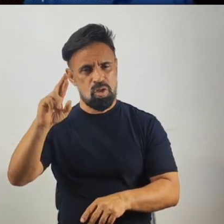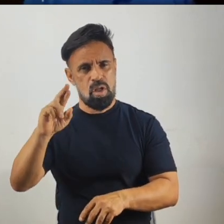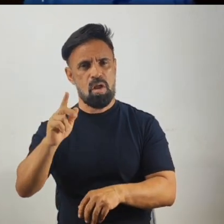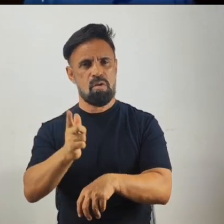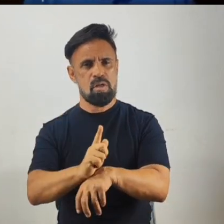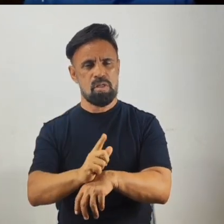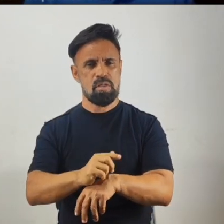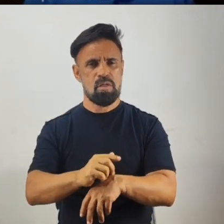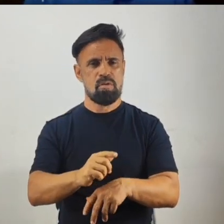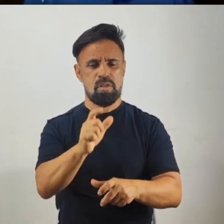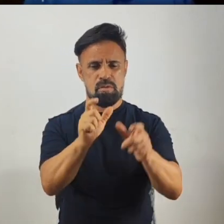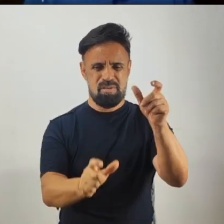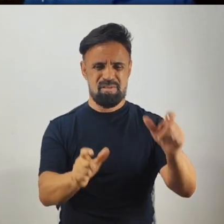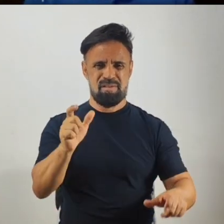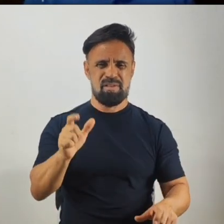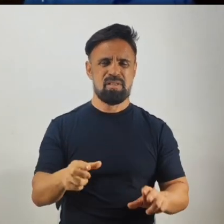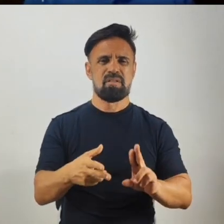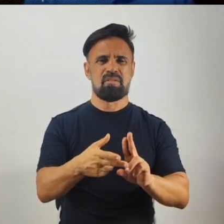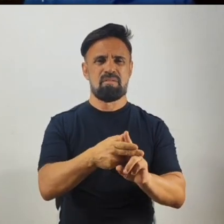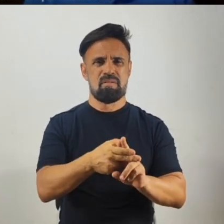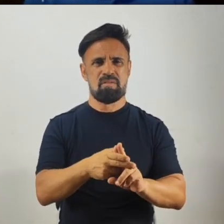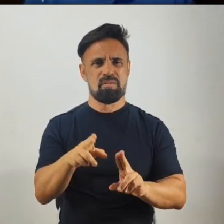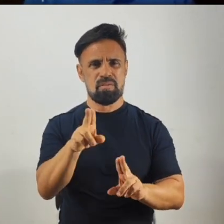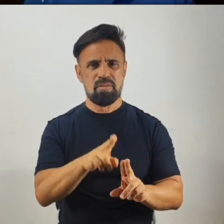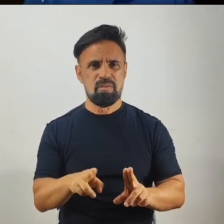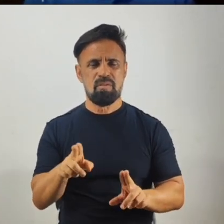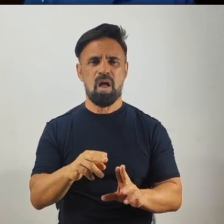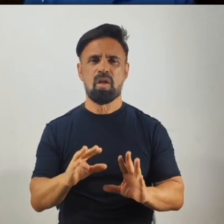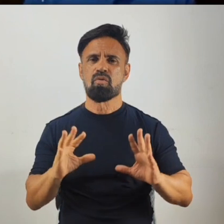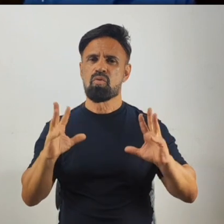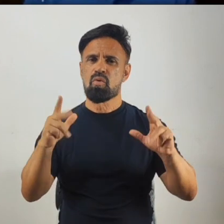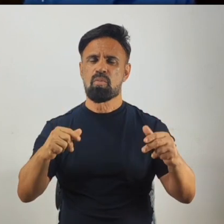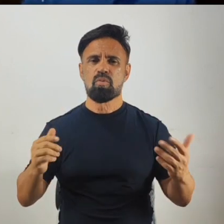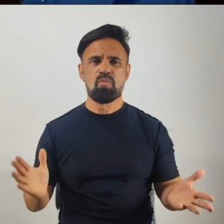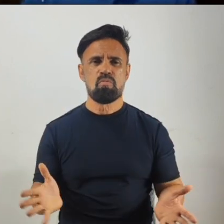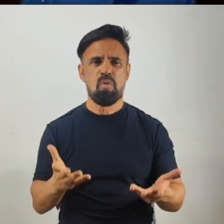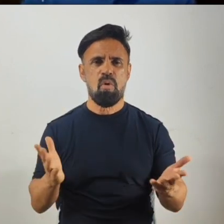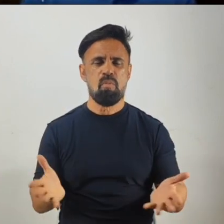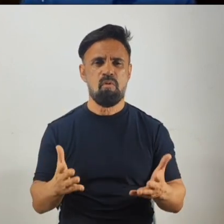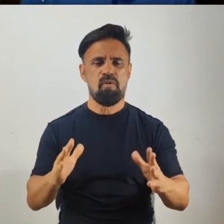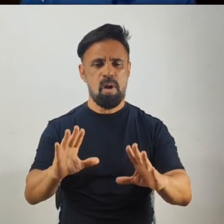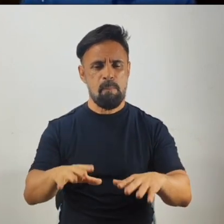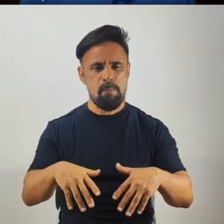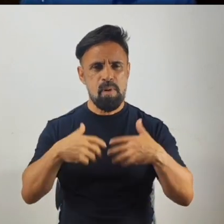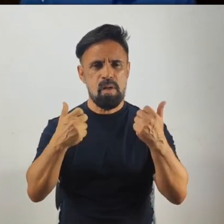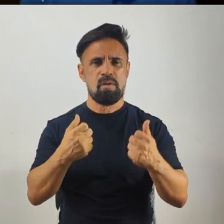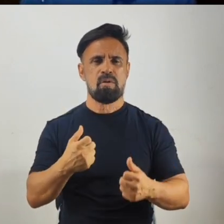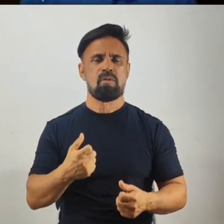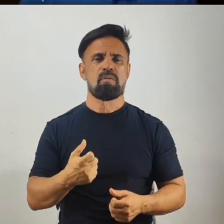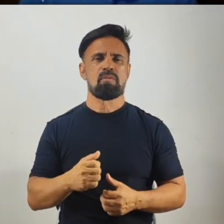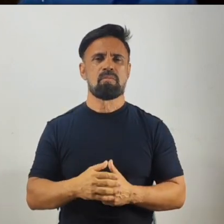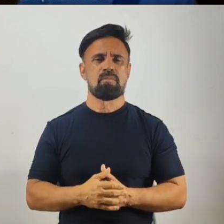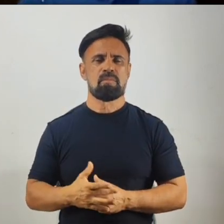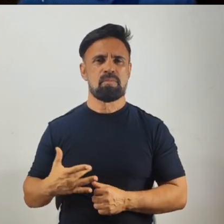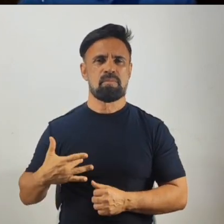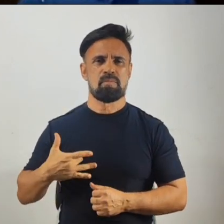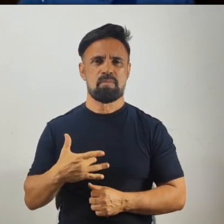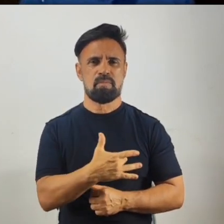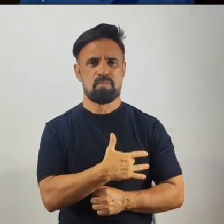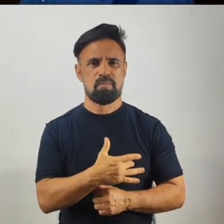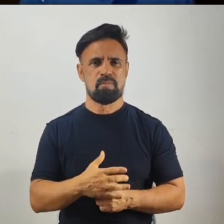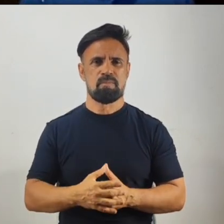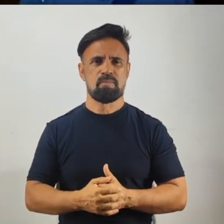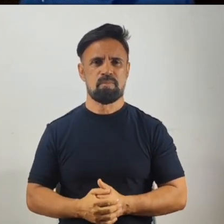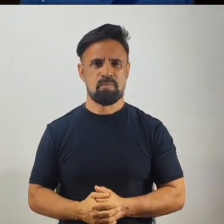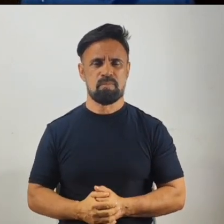participantes, gestão e usuários, né? Fazendo parte desse meio de promover